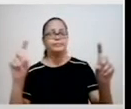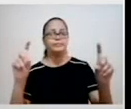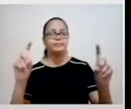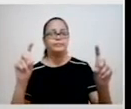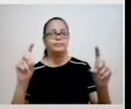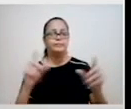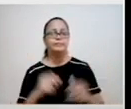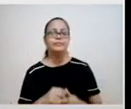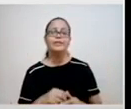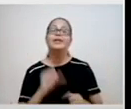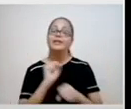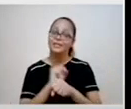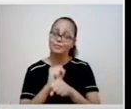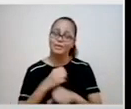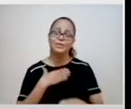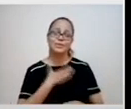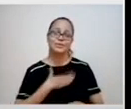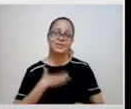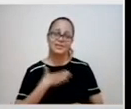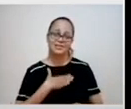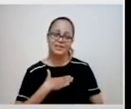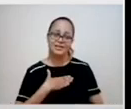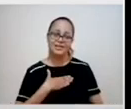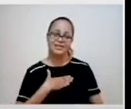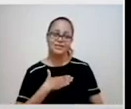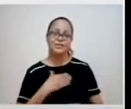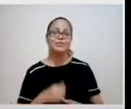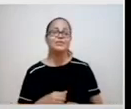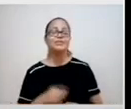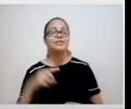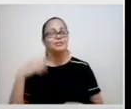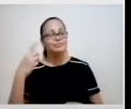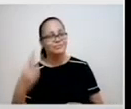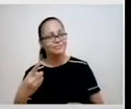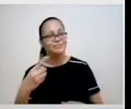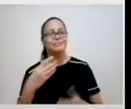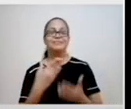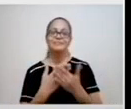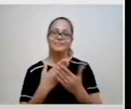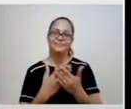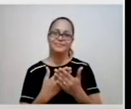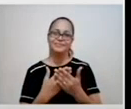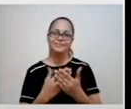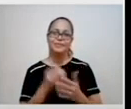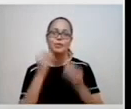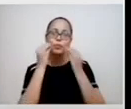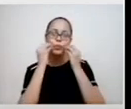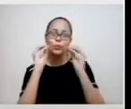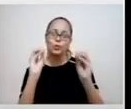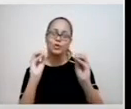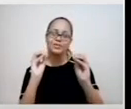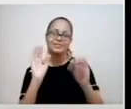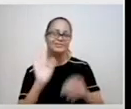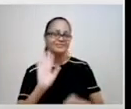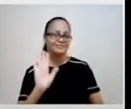Espero que vocês tenham gostado, que tenha ficado claro e a gente se vê então numa próxima aula. Um beijo e até mais!